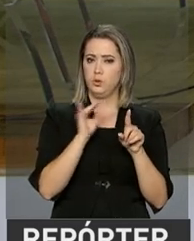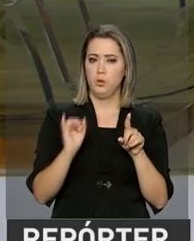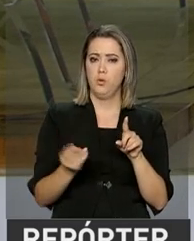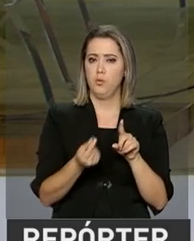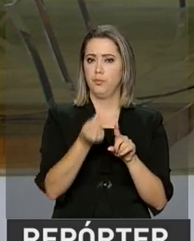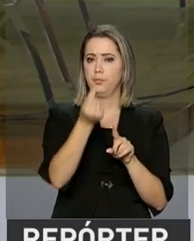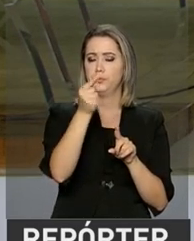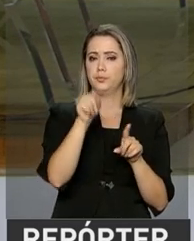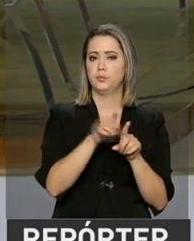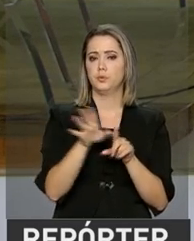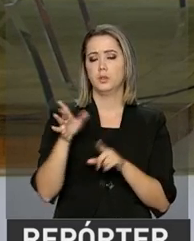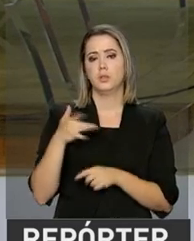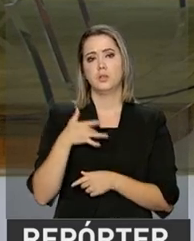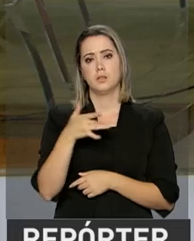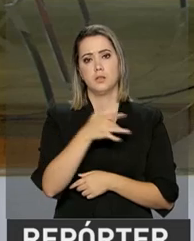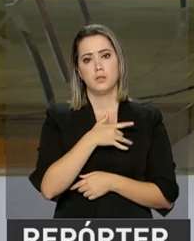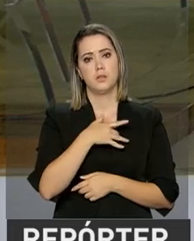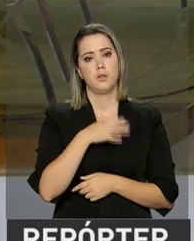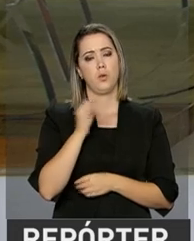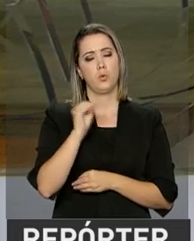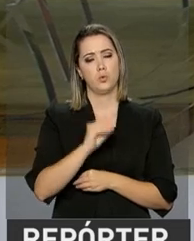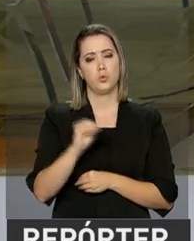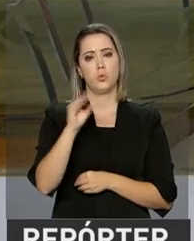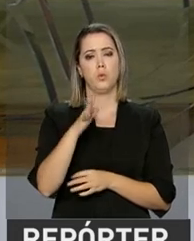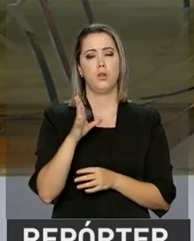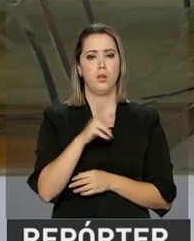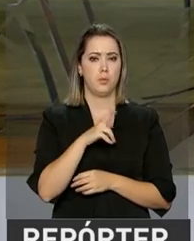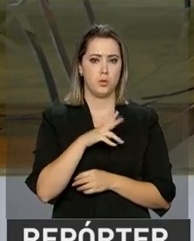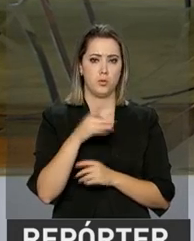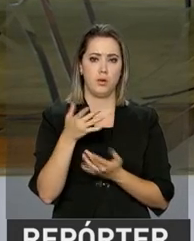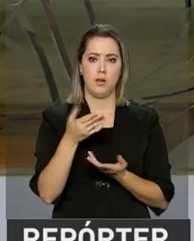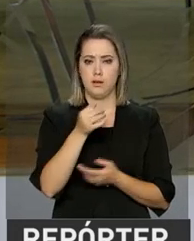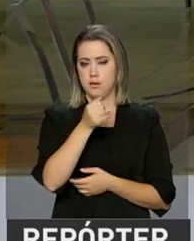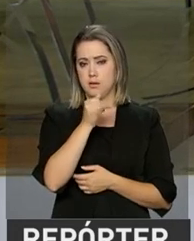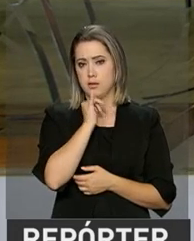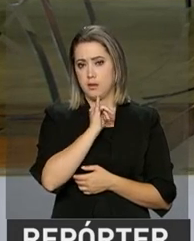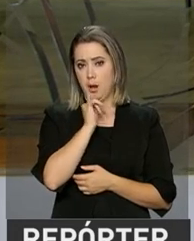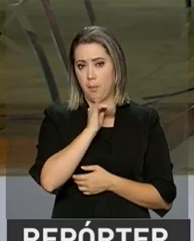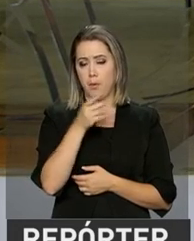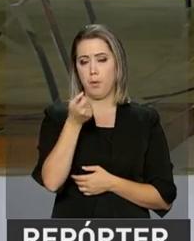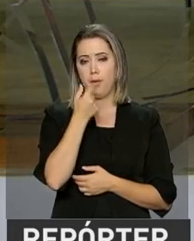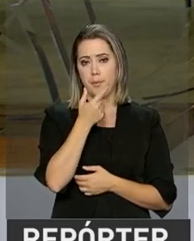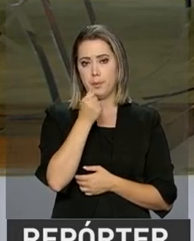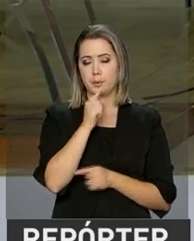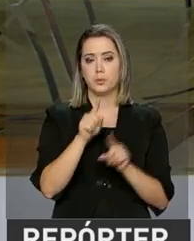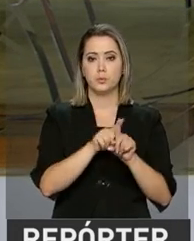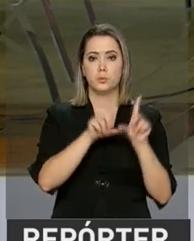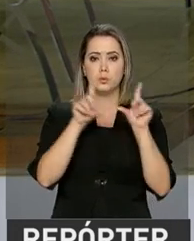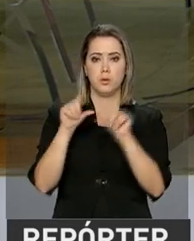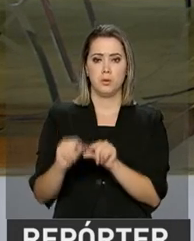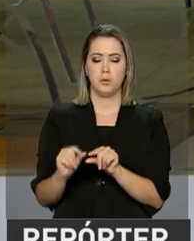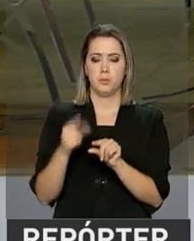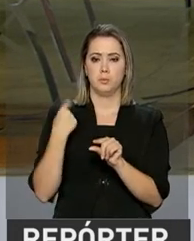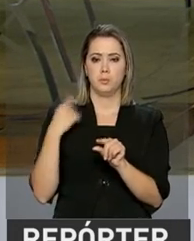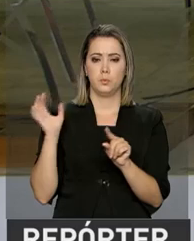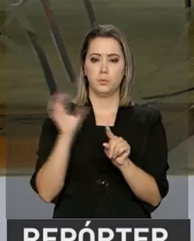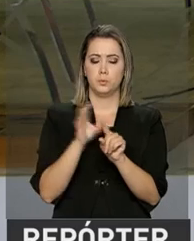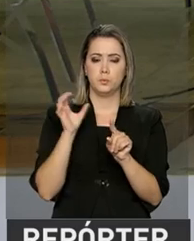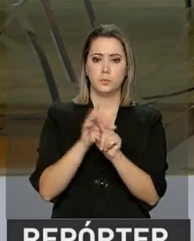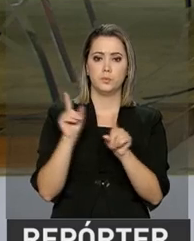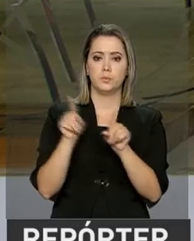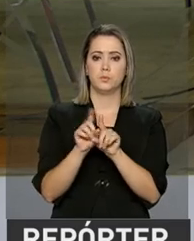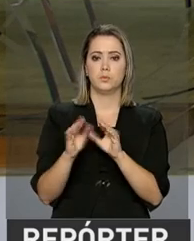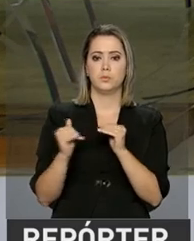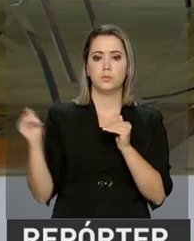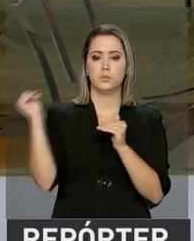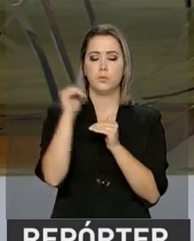foi o setor de saúde e cuidados pessoais como por exemplo remédios e o setor que menos pressionou o aumento